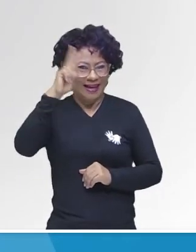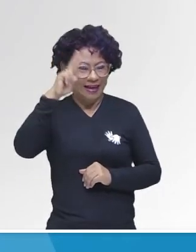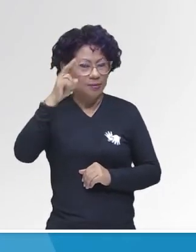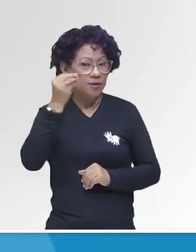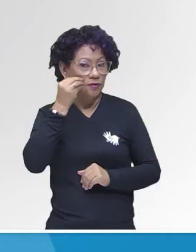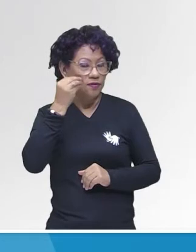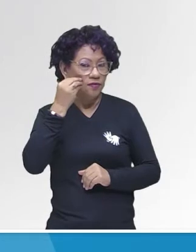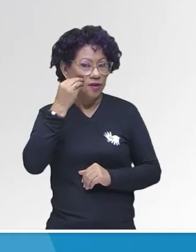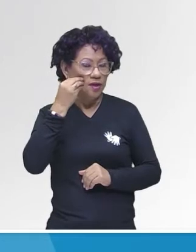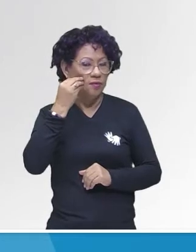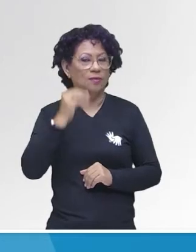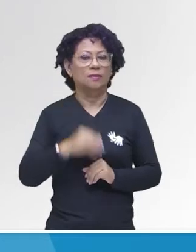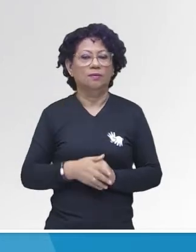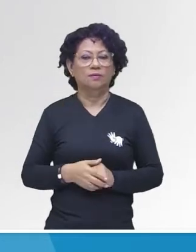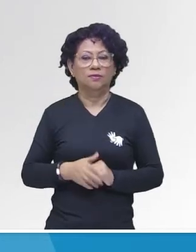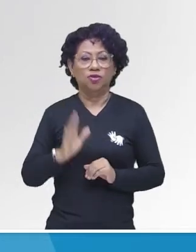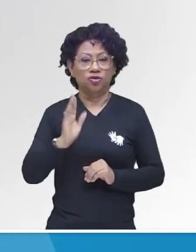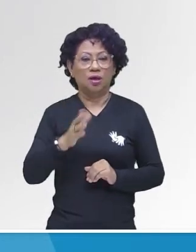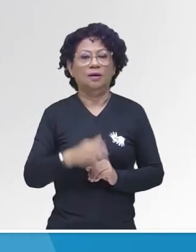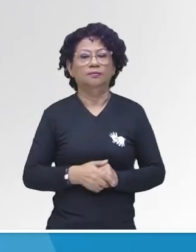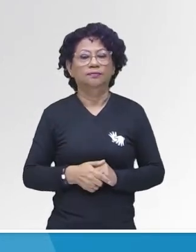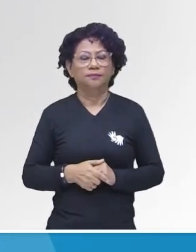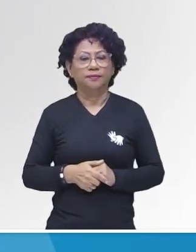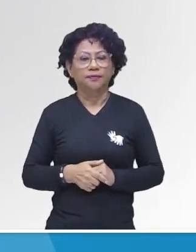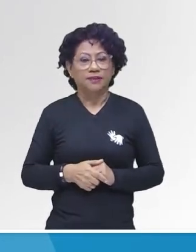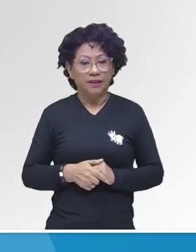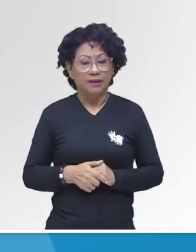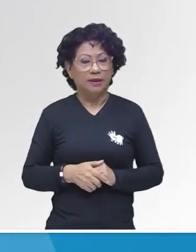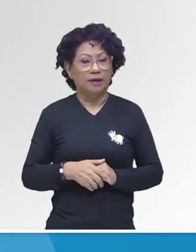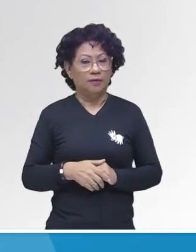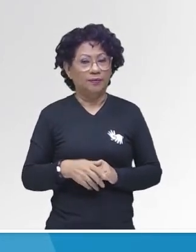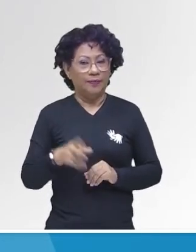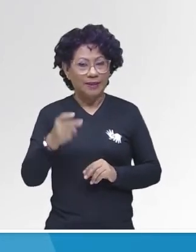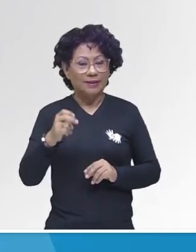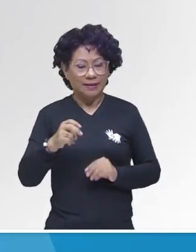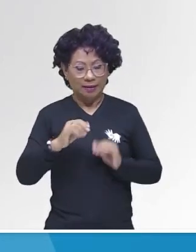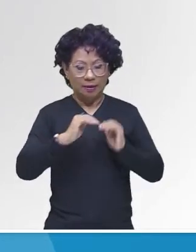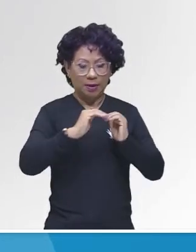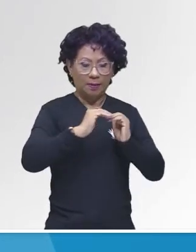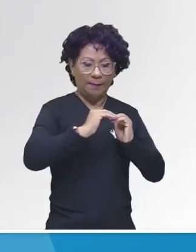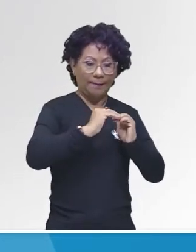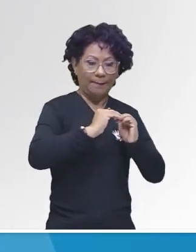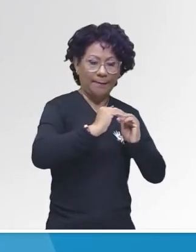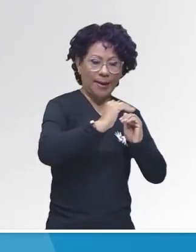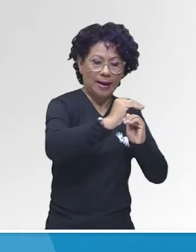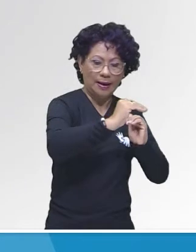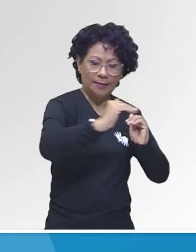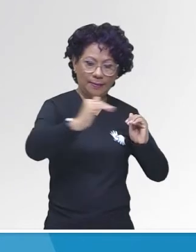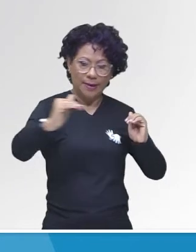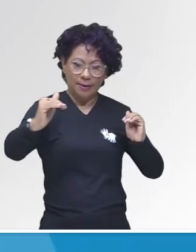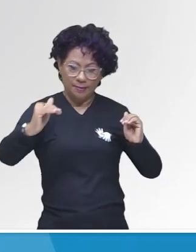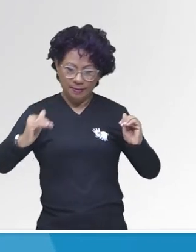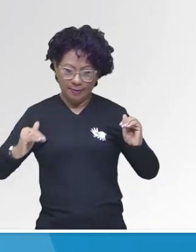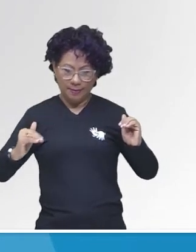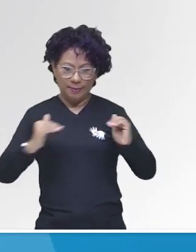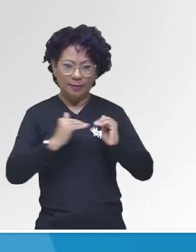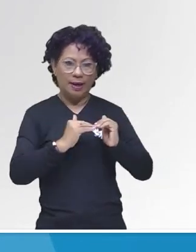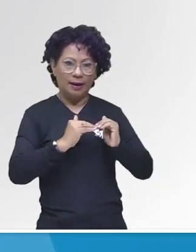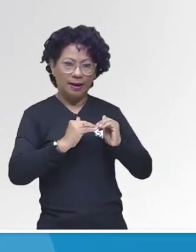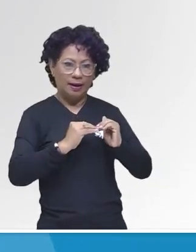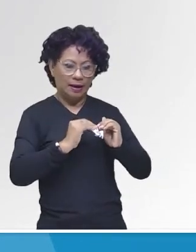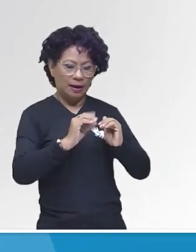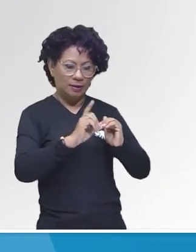E, F pertence ao mesmo plano, né? Estão aí contidos no mesmo plano,